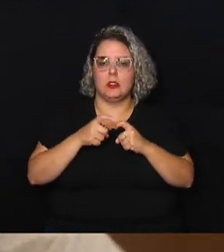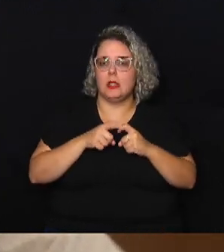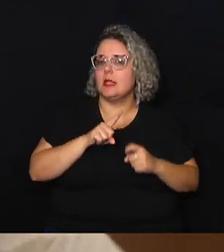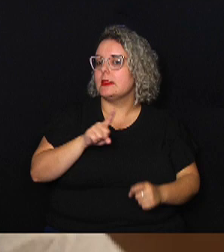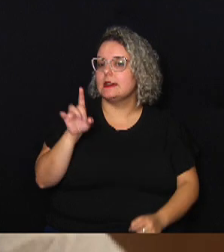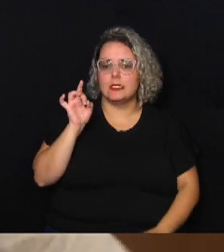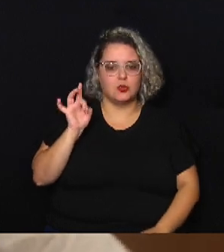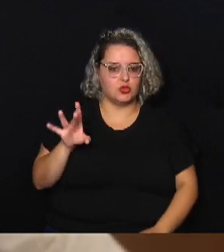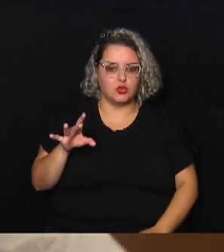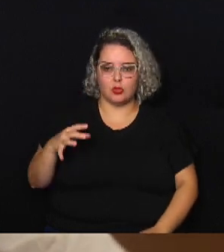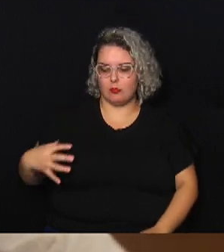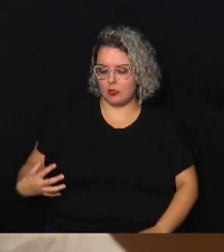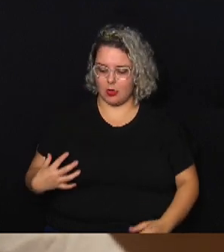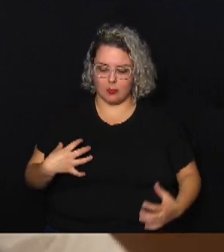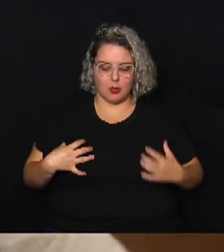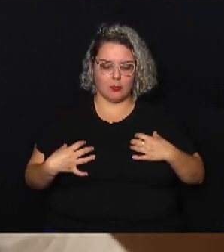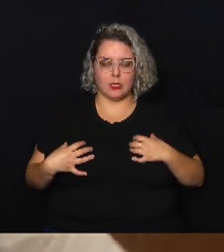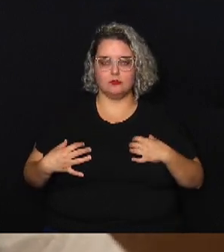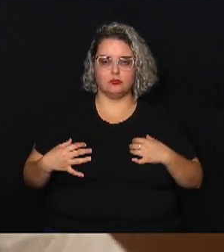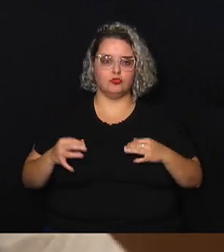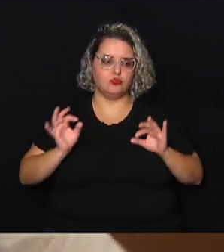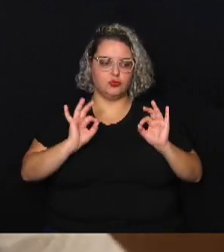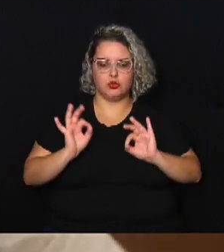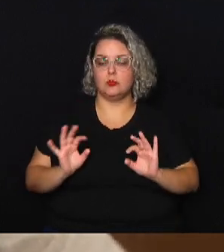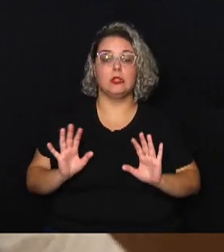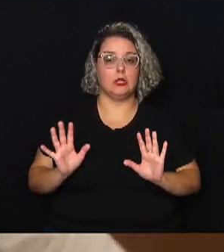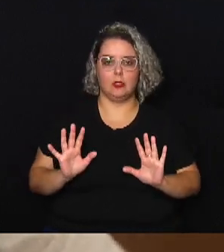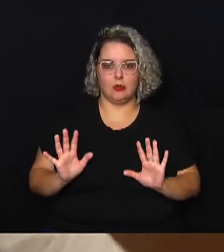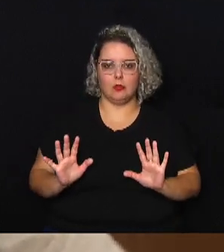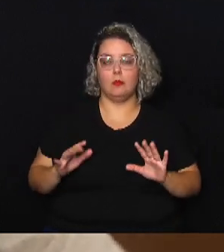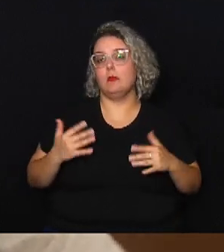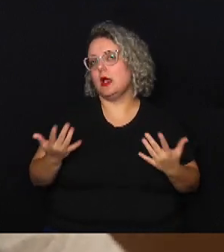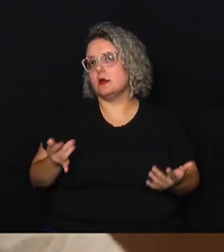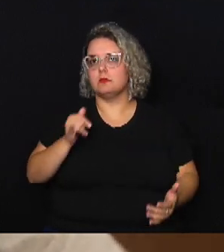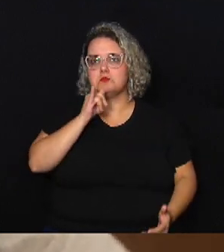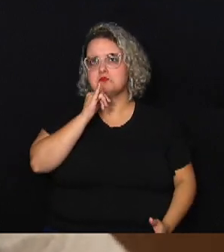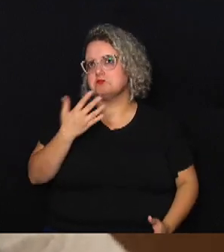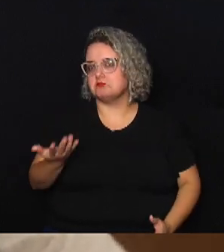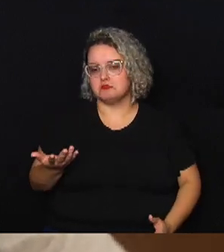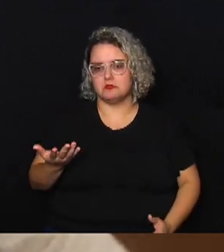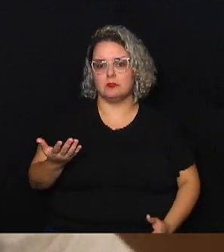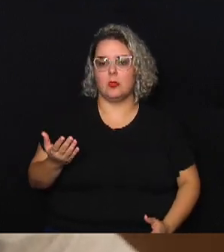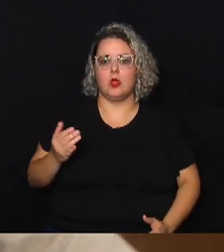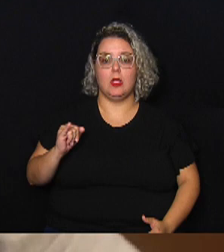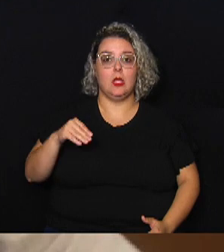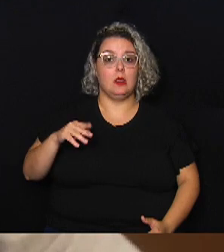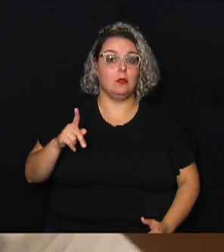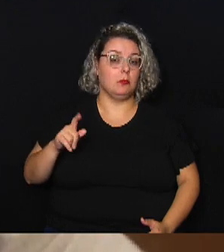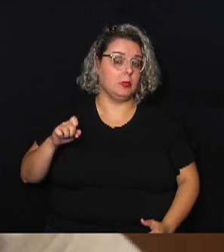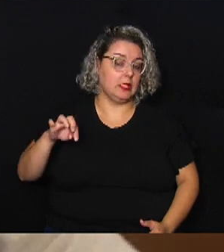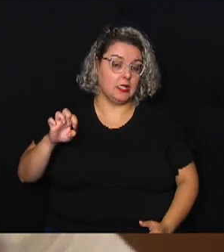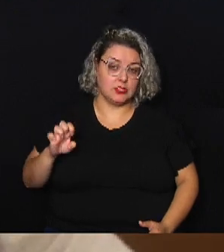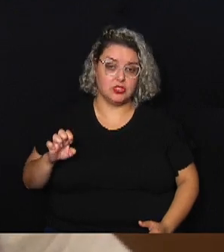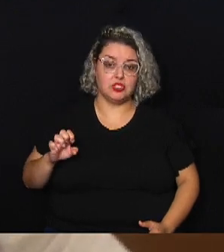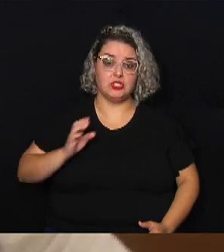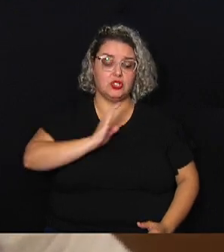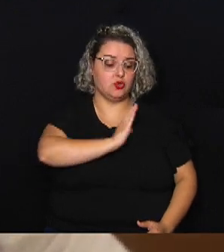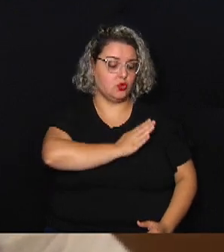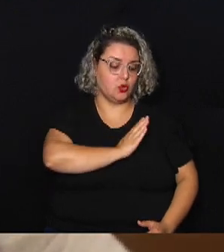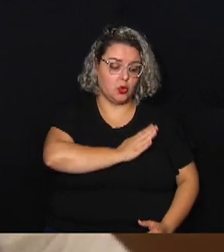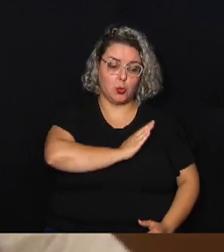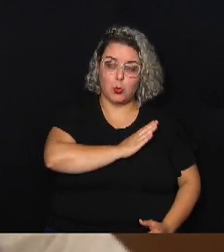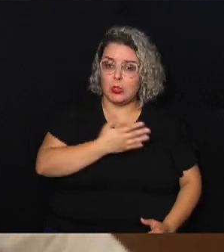só implantes estéticos, mas, por exemplo, implantes cardíacos. Tem outros